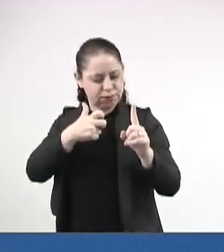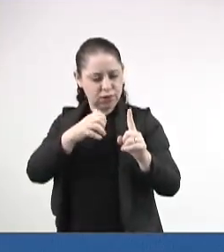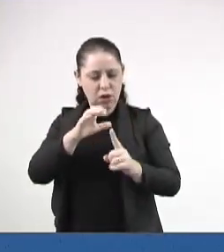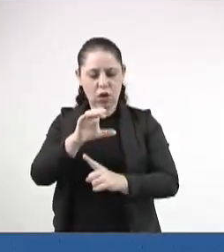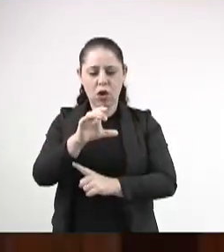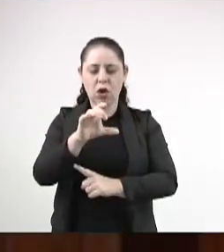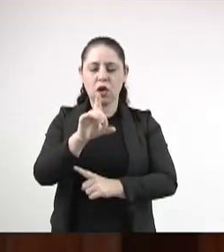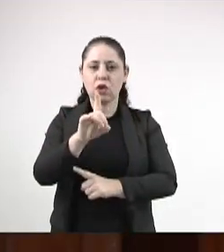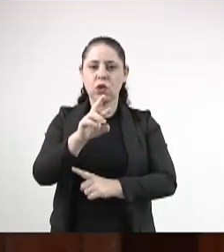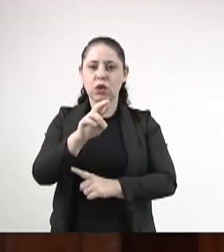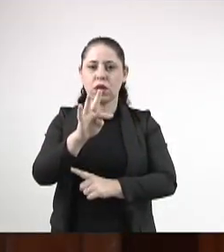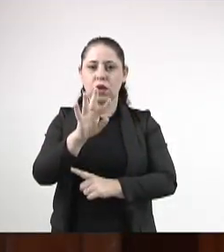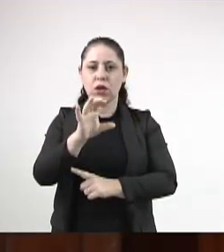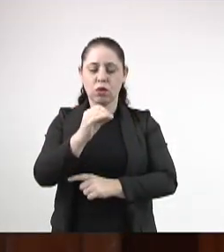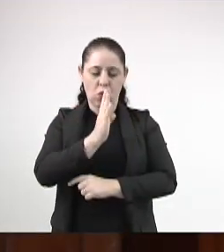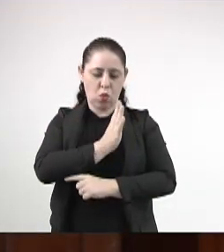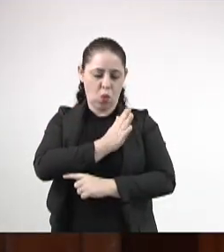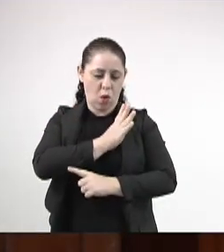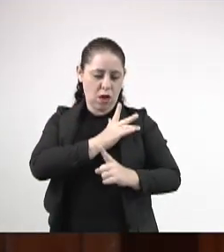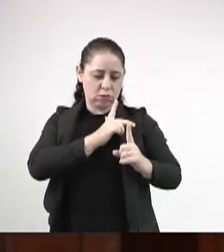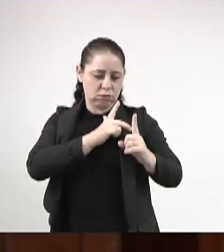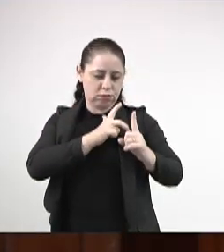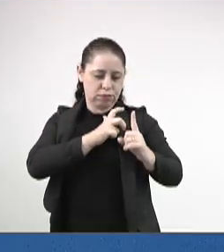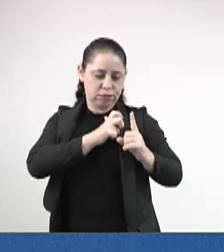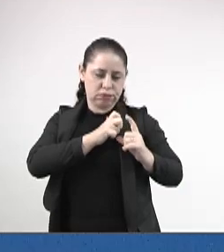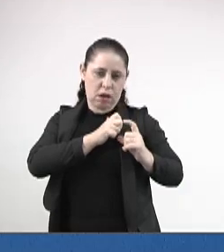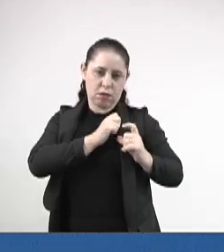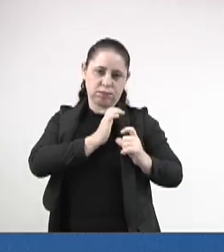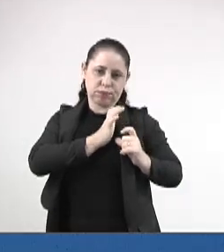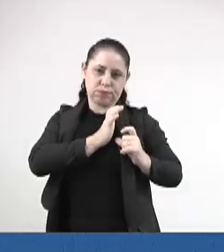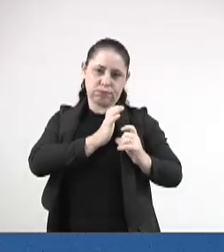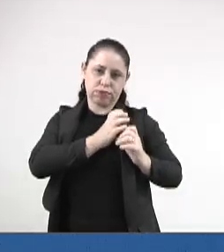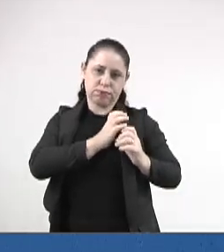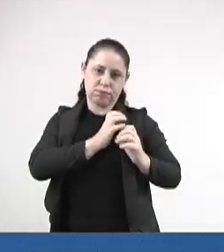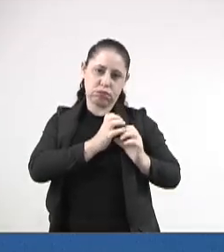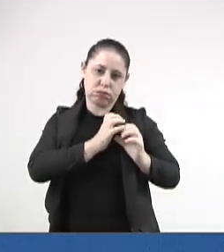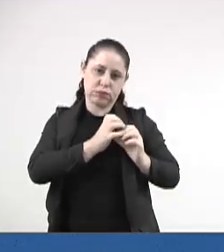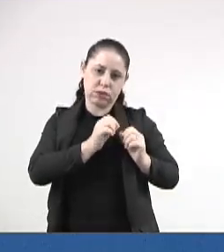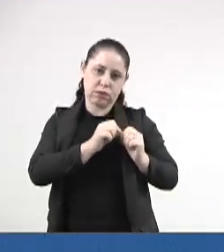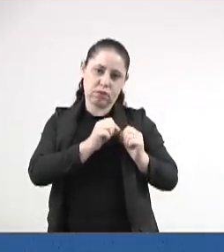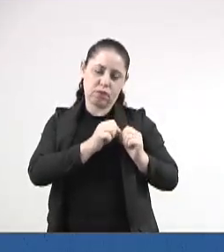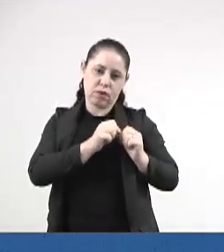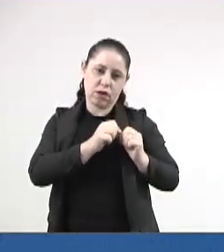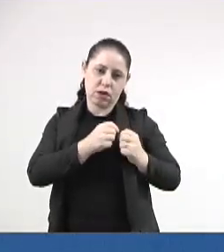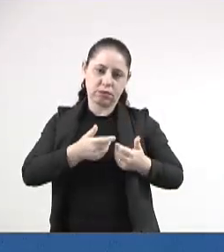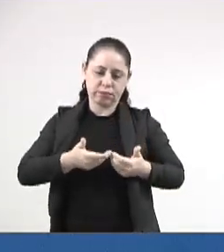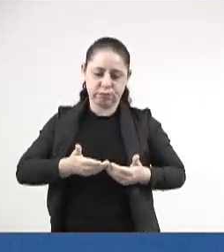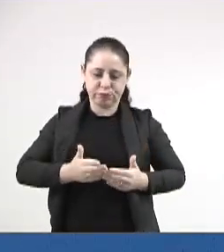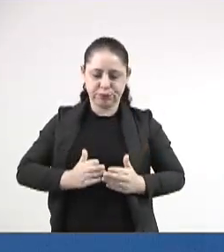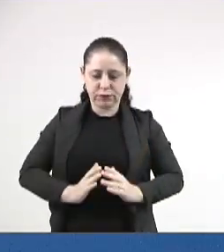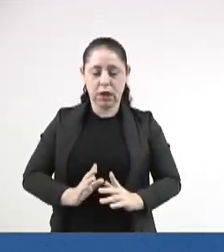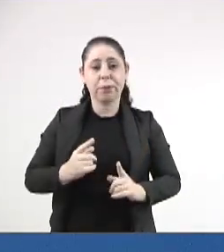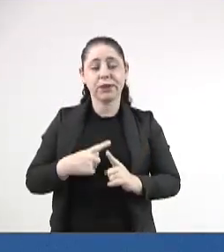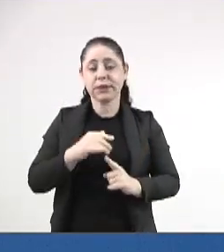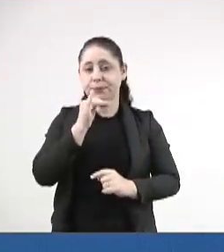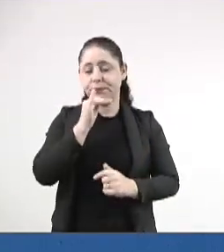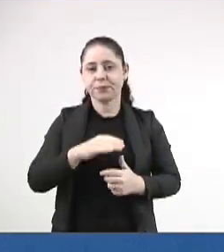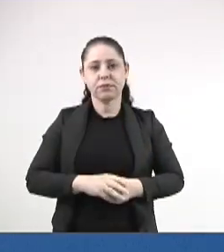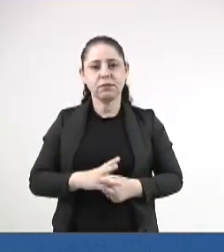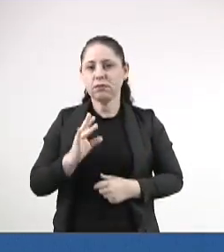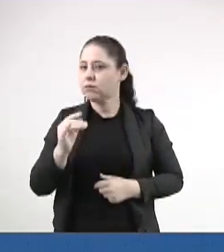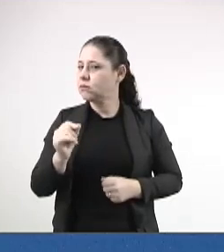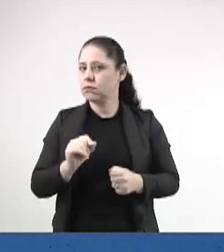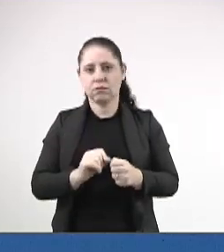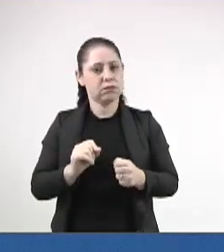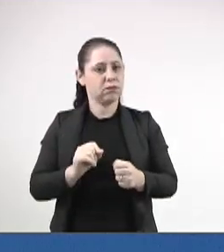de potássio para que o coração dele pare de bater e possa ser realizado o parto. Porque se não